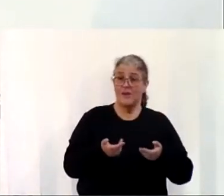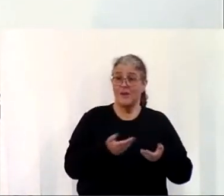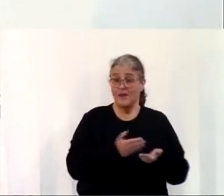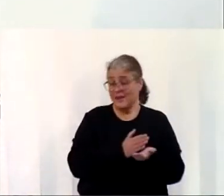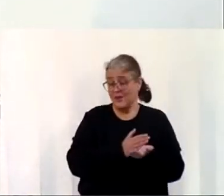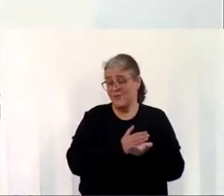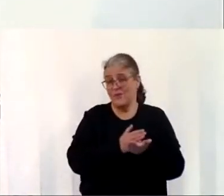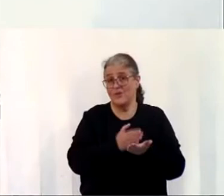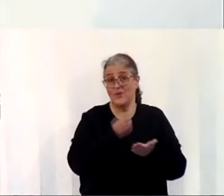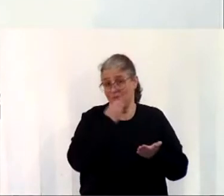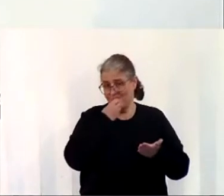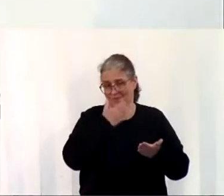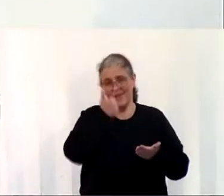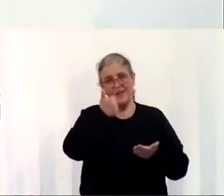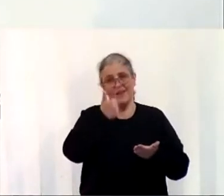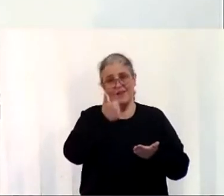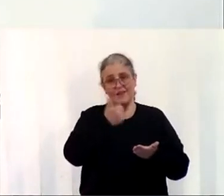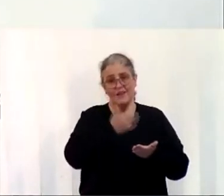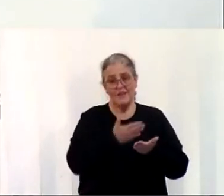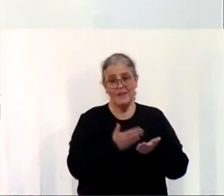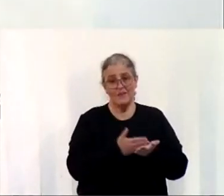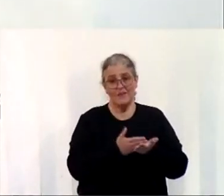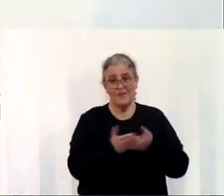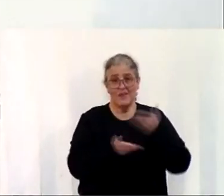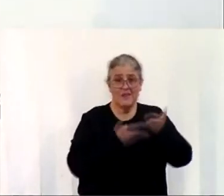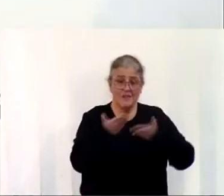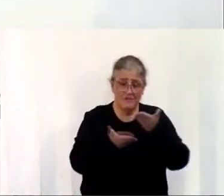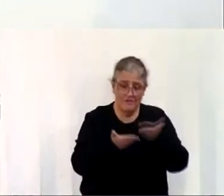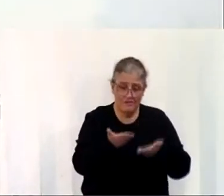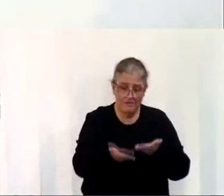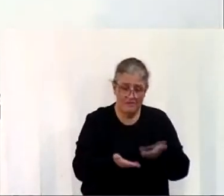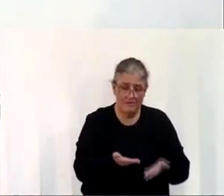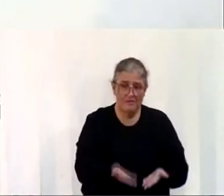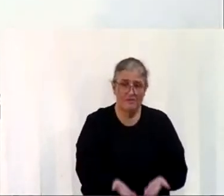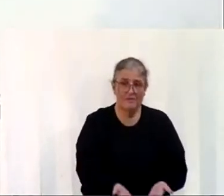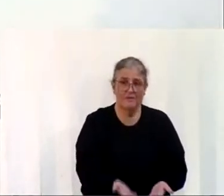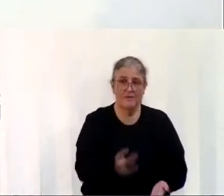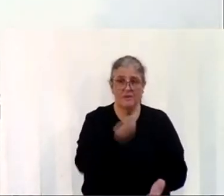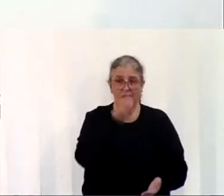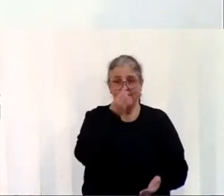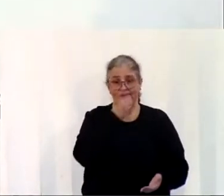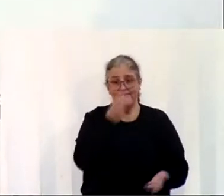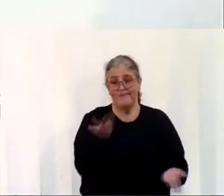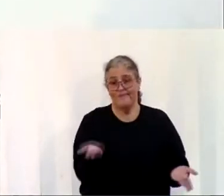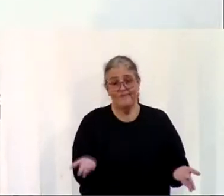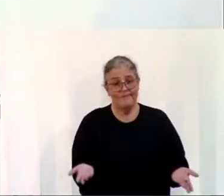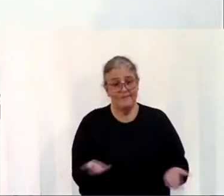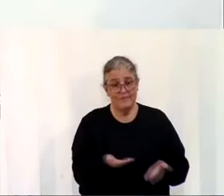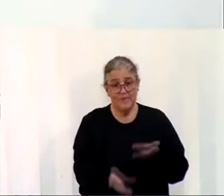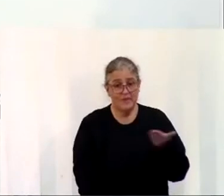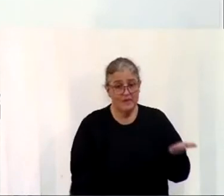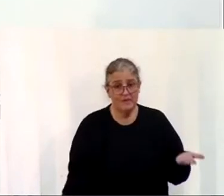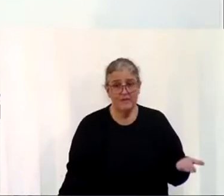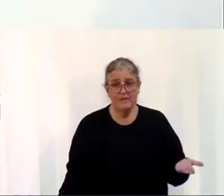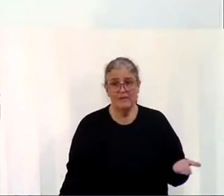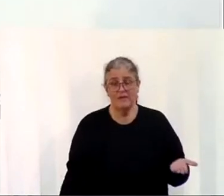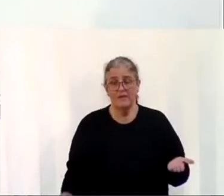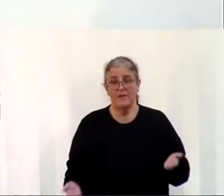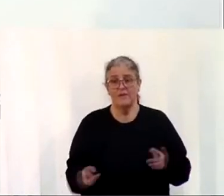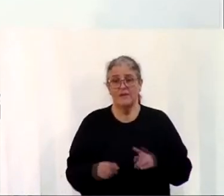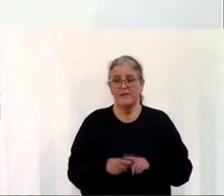piorou demais. Nós brincávamos esses dias, enquanto estávamos de férias, eu e minha família lá no